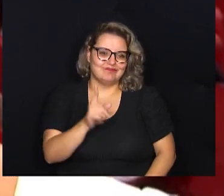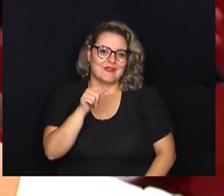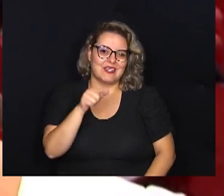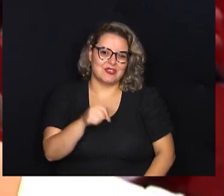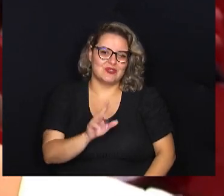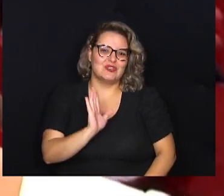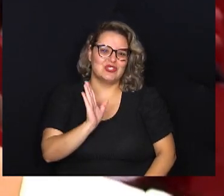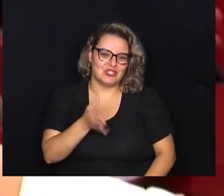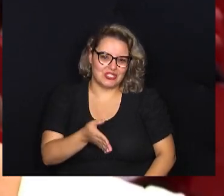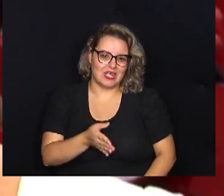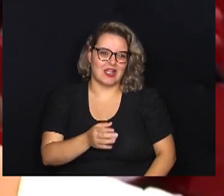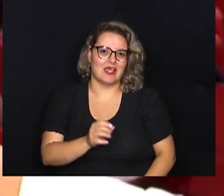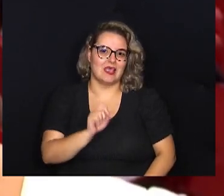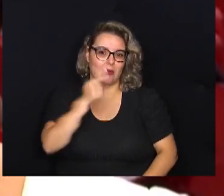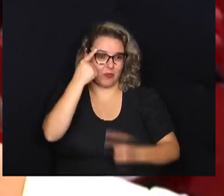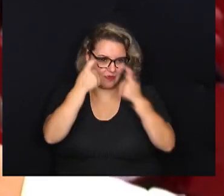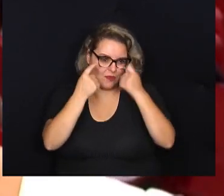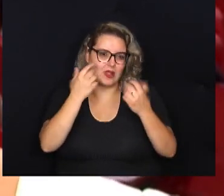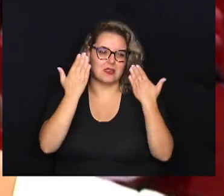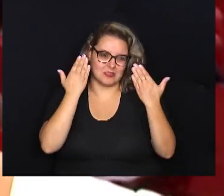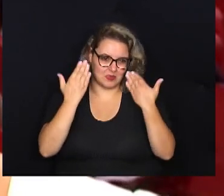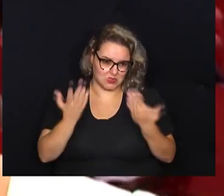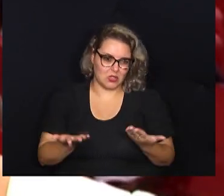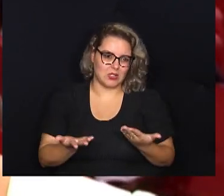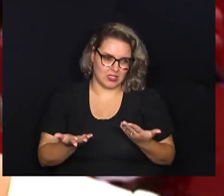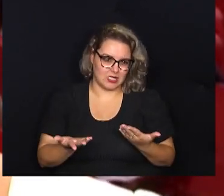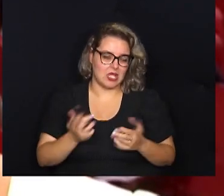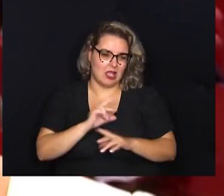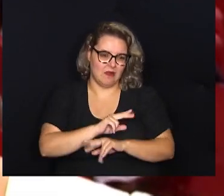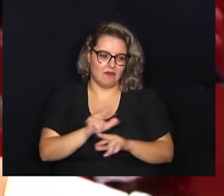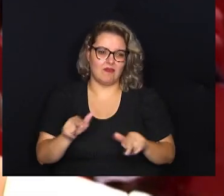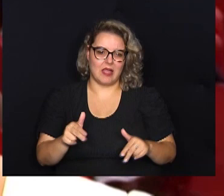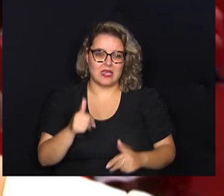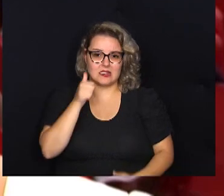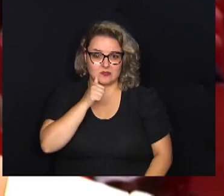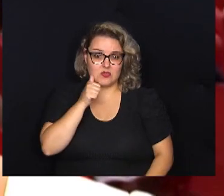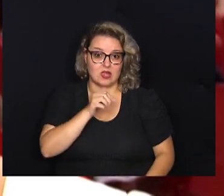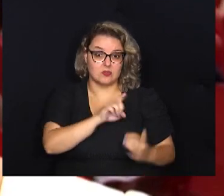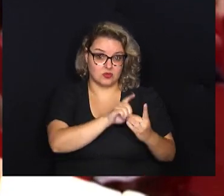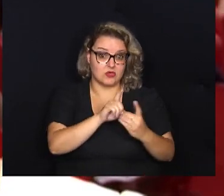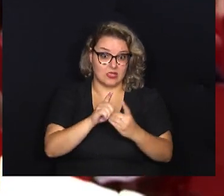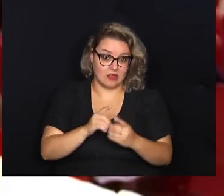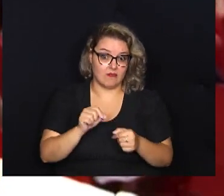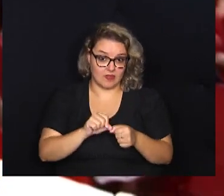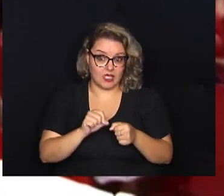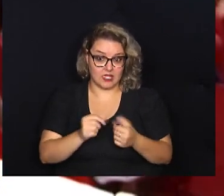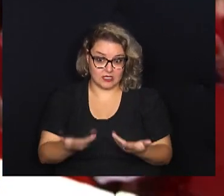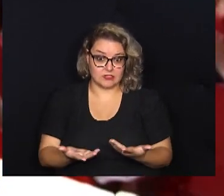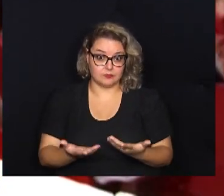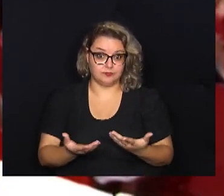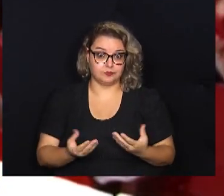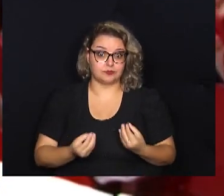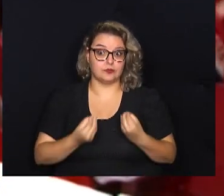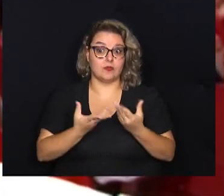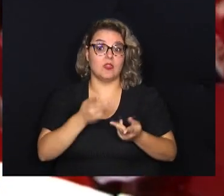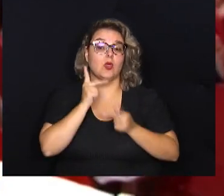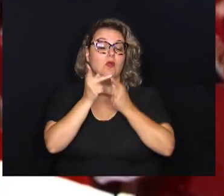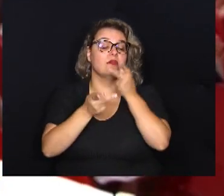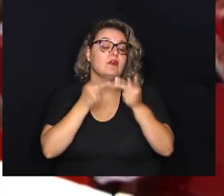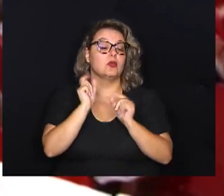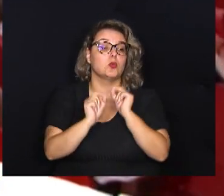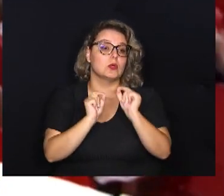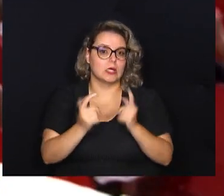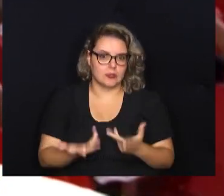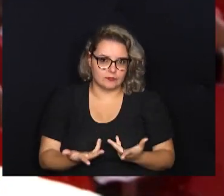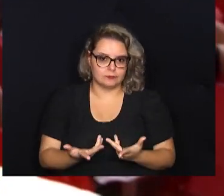violência psicológica, né? Muitas mulheres, lá nos atendimentos realizados, elas trazem o seguinte, que eles dizem